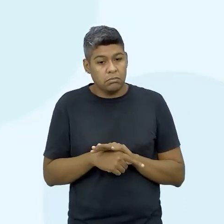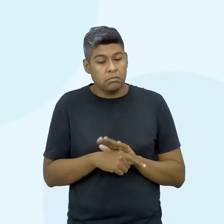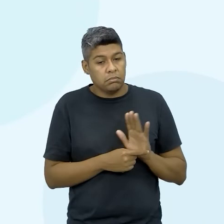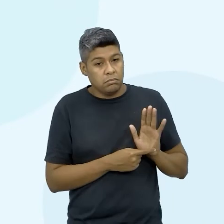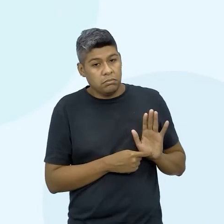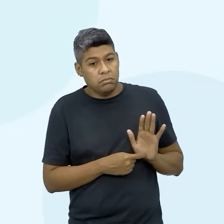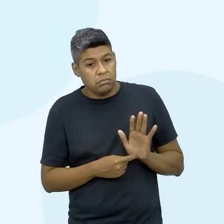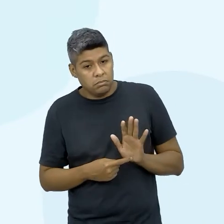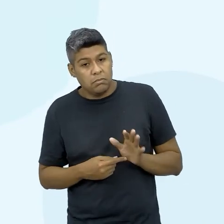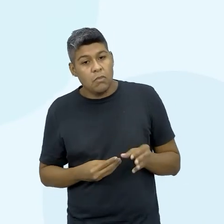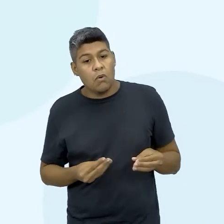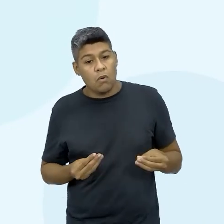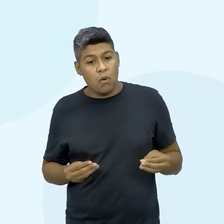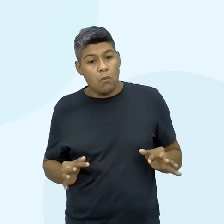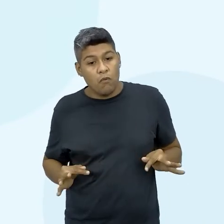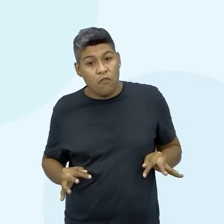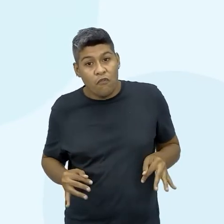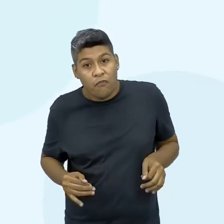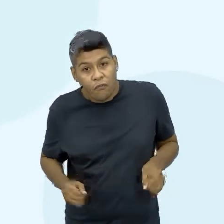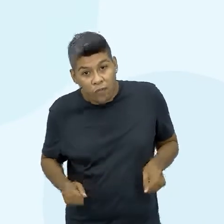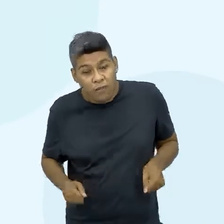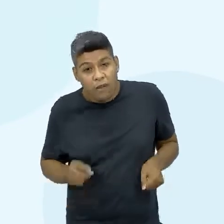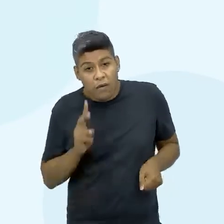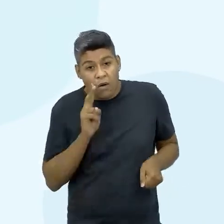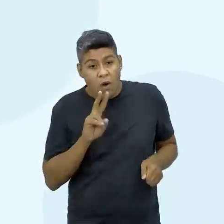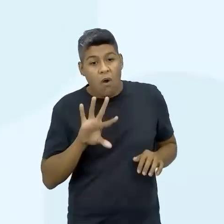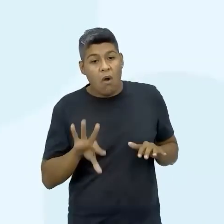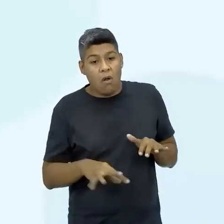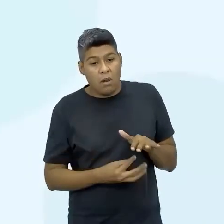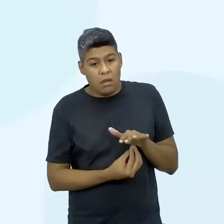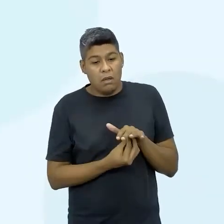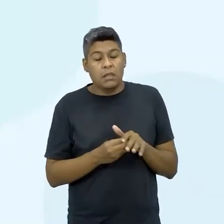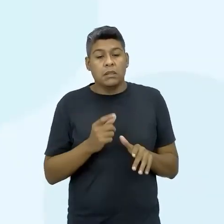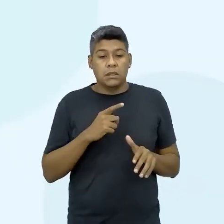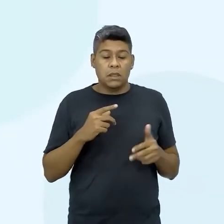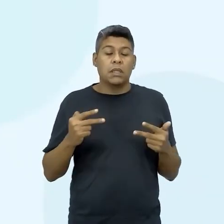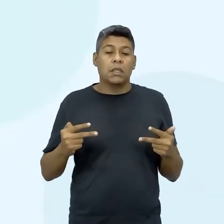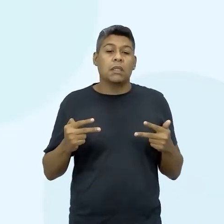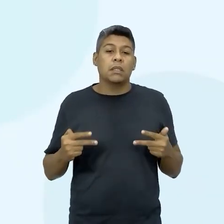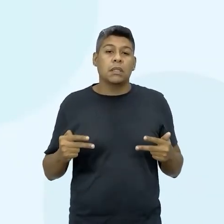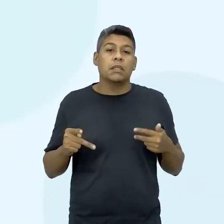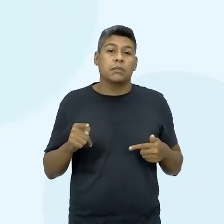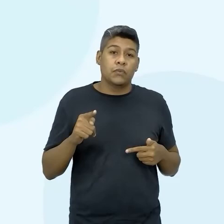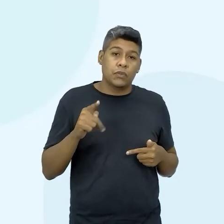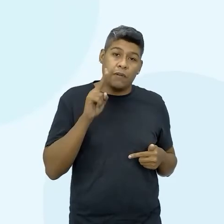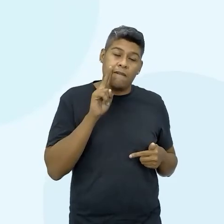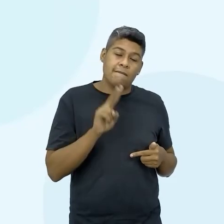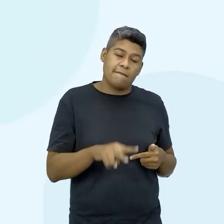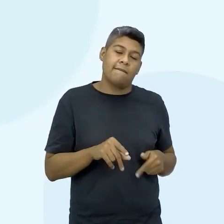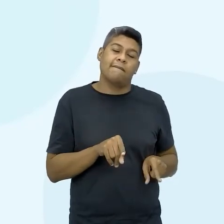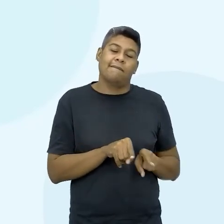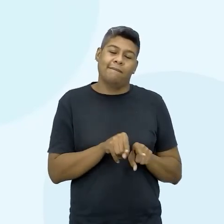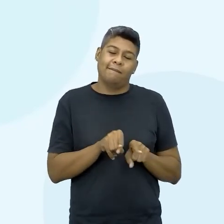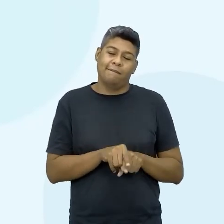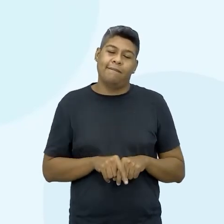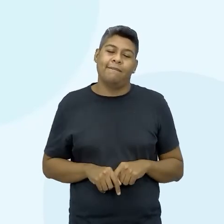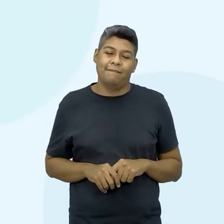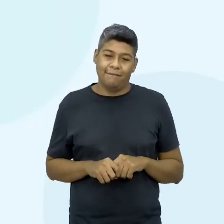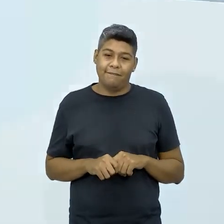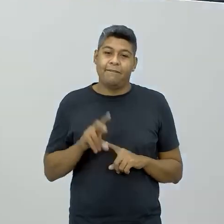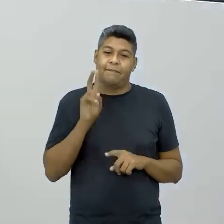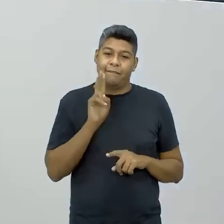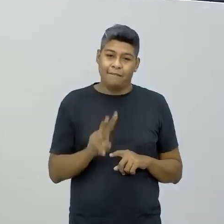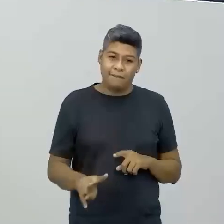para vocês, como no final, se você olhar no repositório, tem alguns links que eu deixo para vocês consultarem também, pesquisarem, tá?